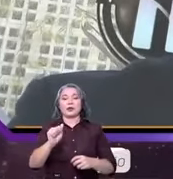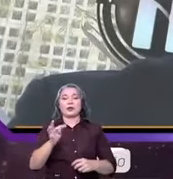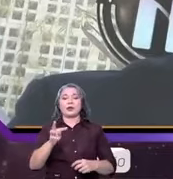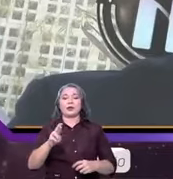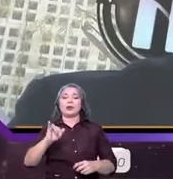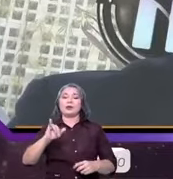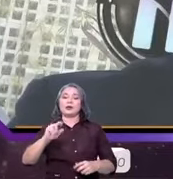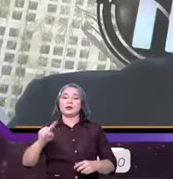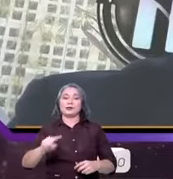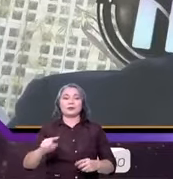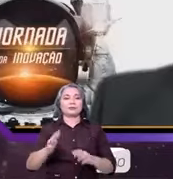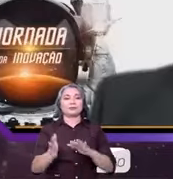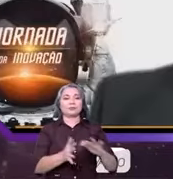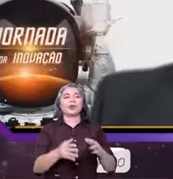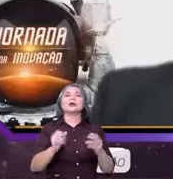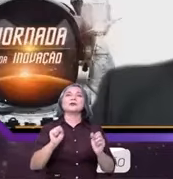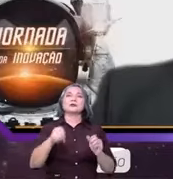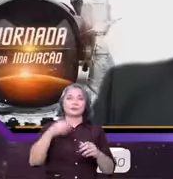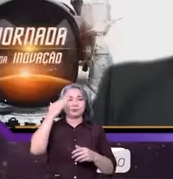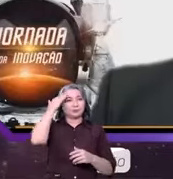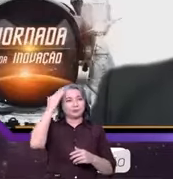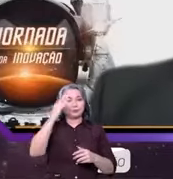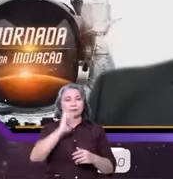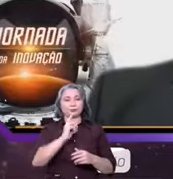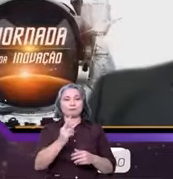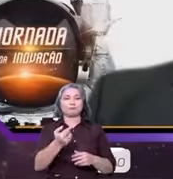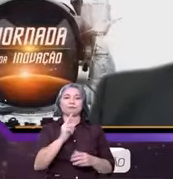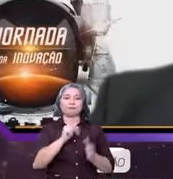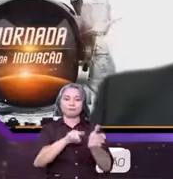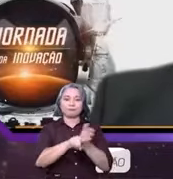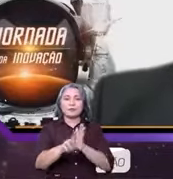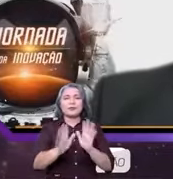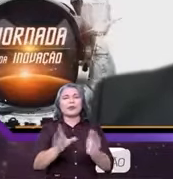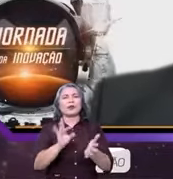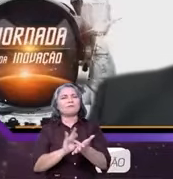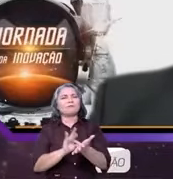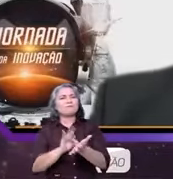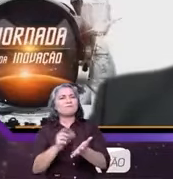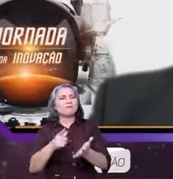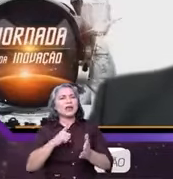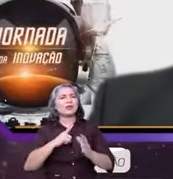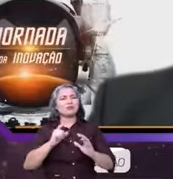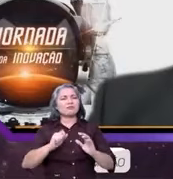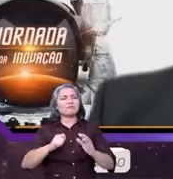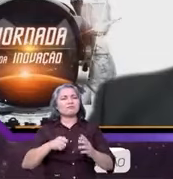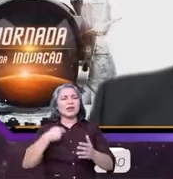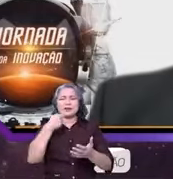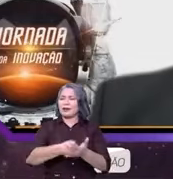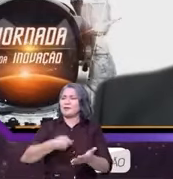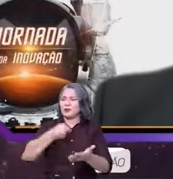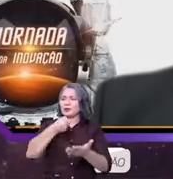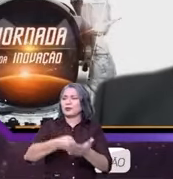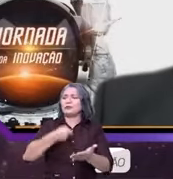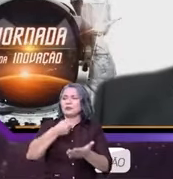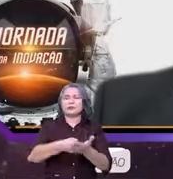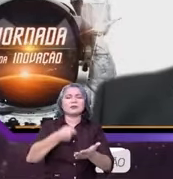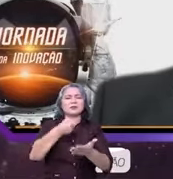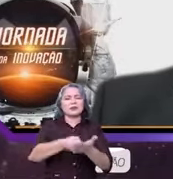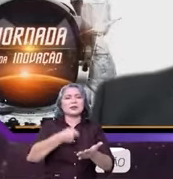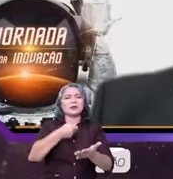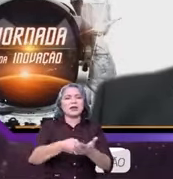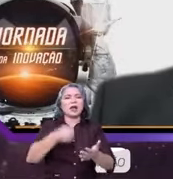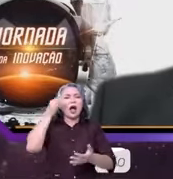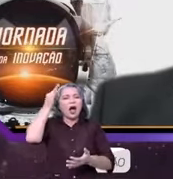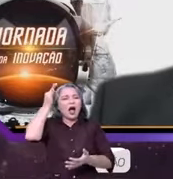pelas perguntas. Sobre a pergunta, na verdade, existe um desafio muito grande sobre ágil